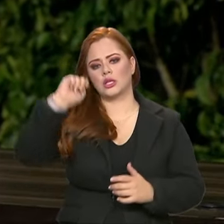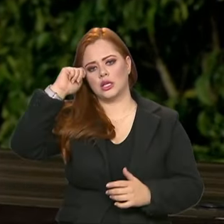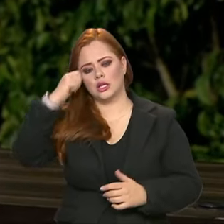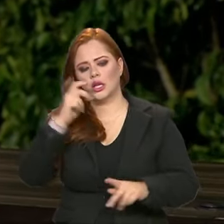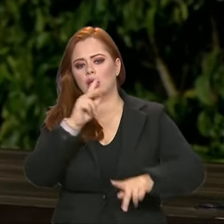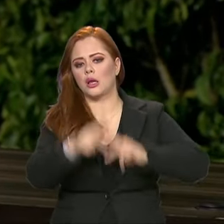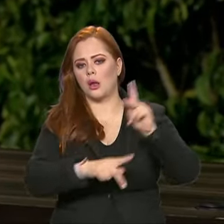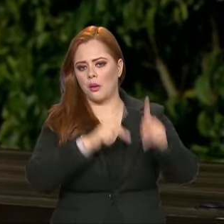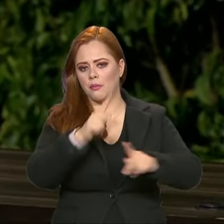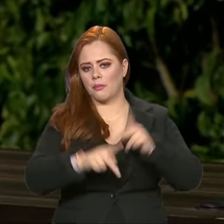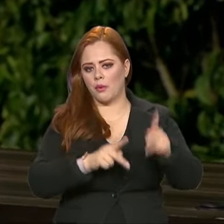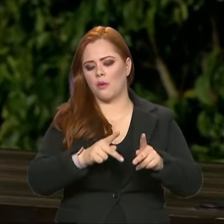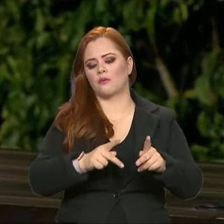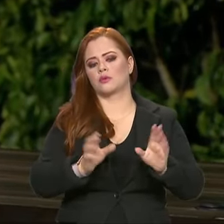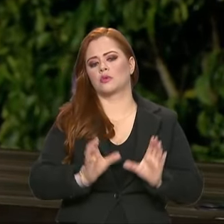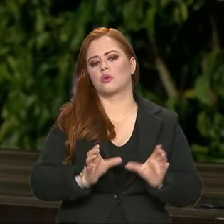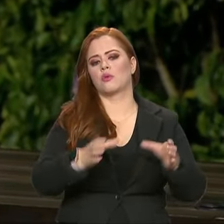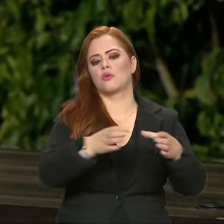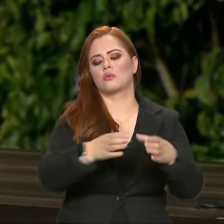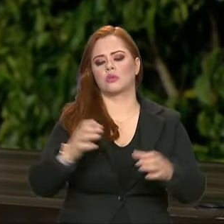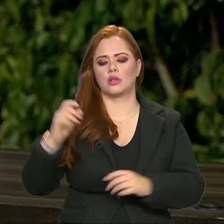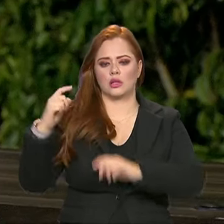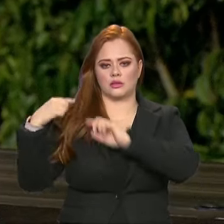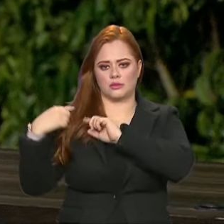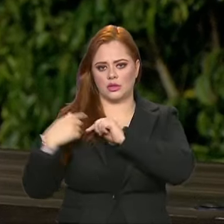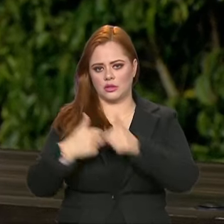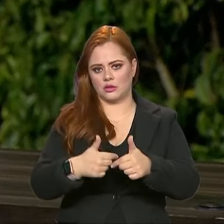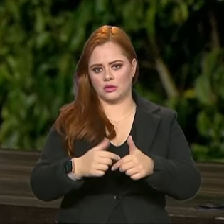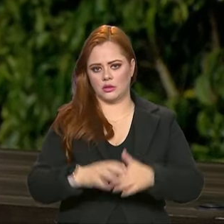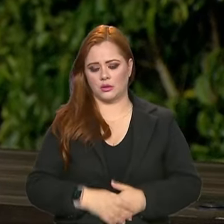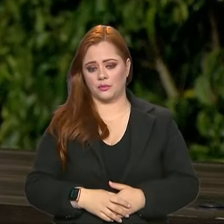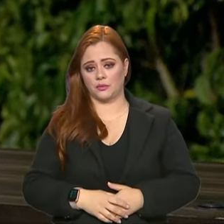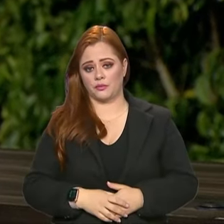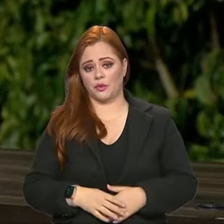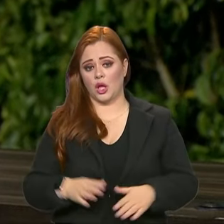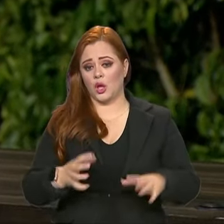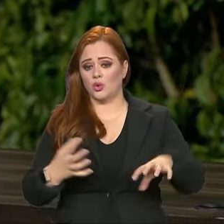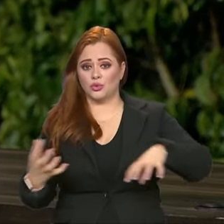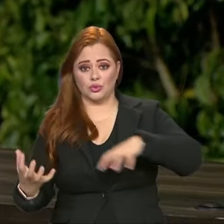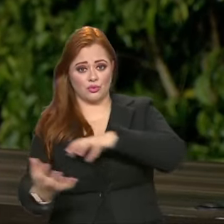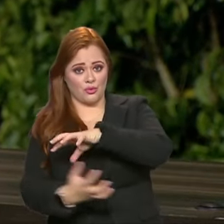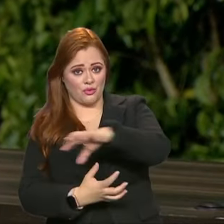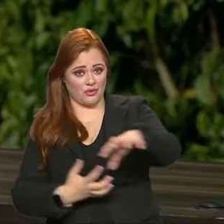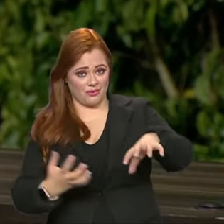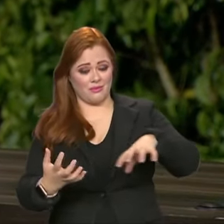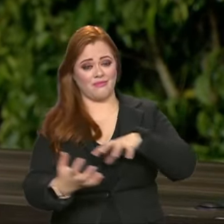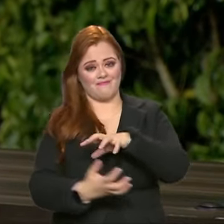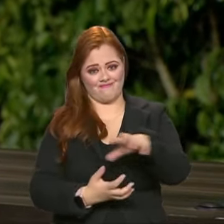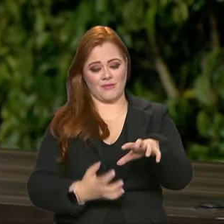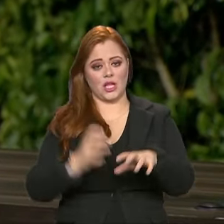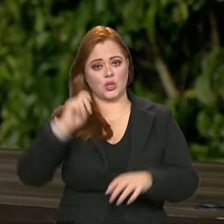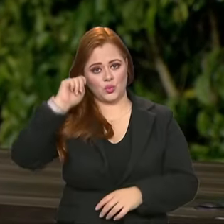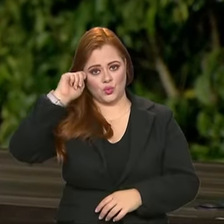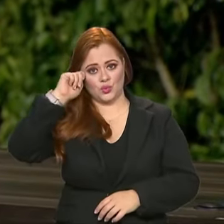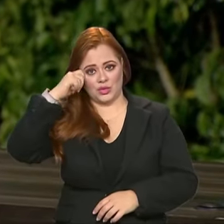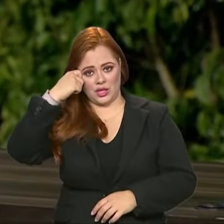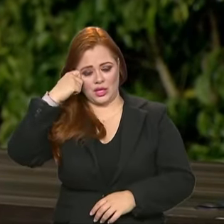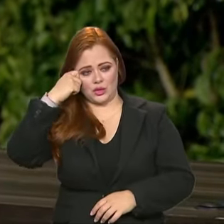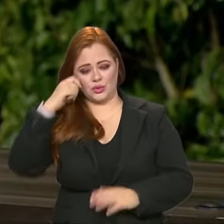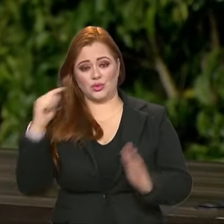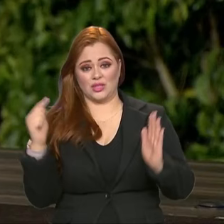Comunidades Tradicionais. Os movimentos negros na América Latina denunciaram